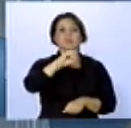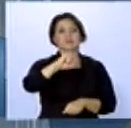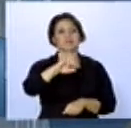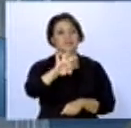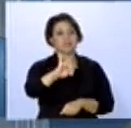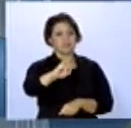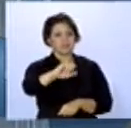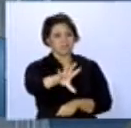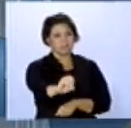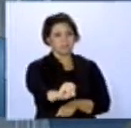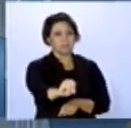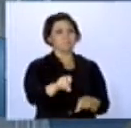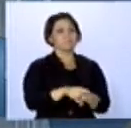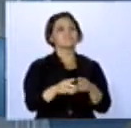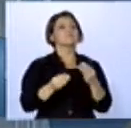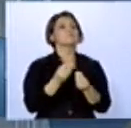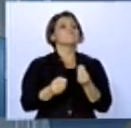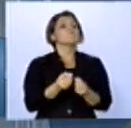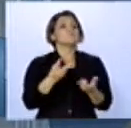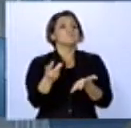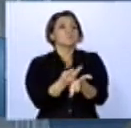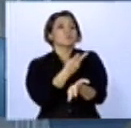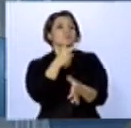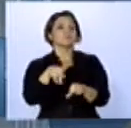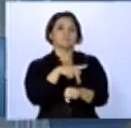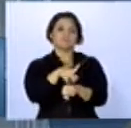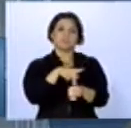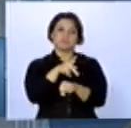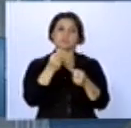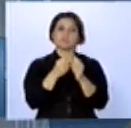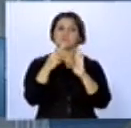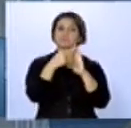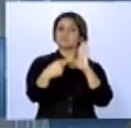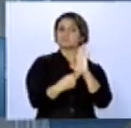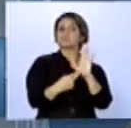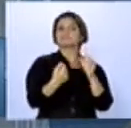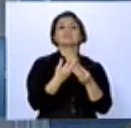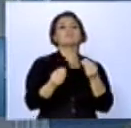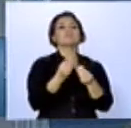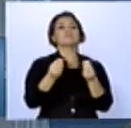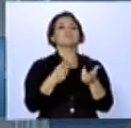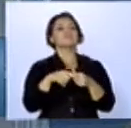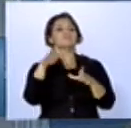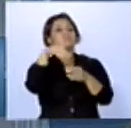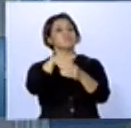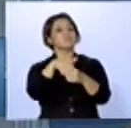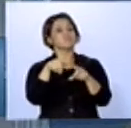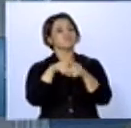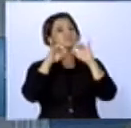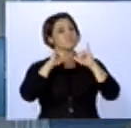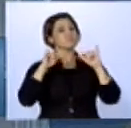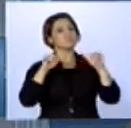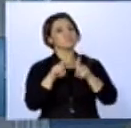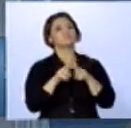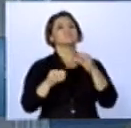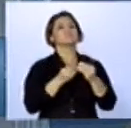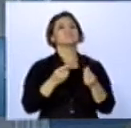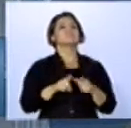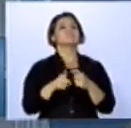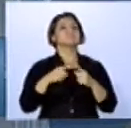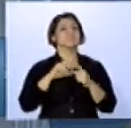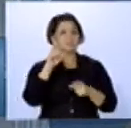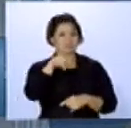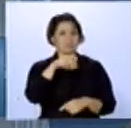que esses esses países regulam o seu o seu sistema né se ele existe porque Poderia te chamar de uma agência e